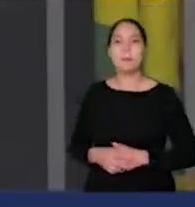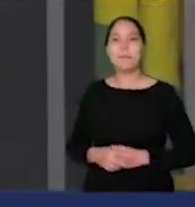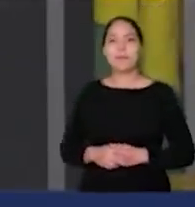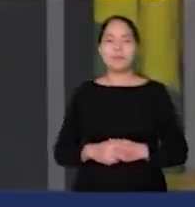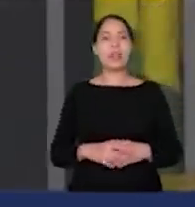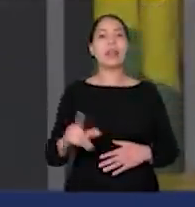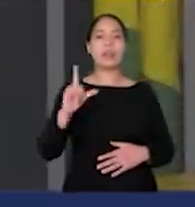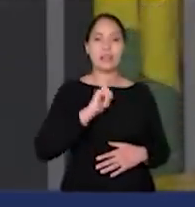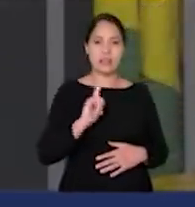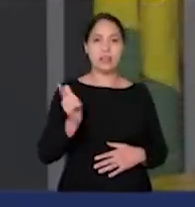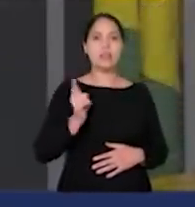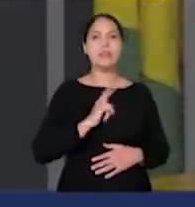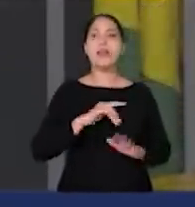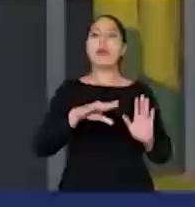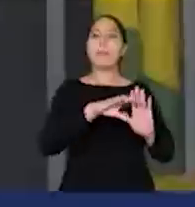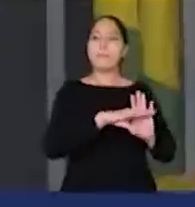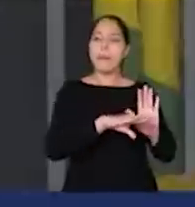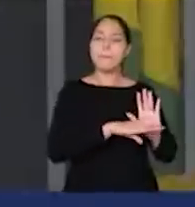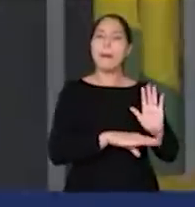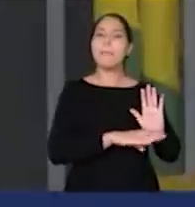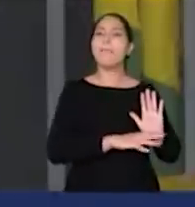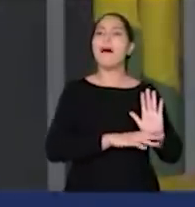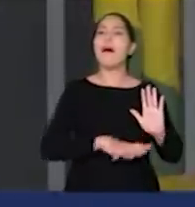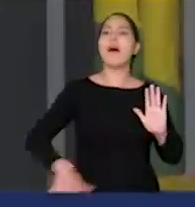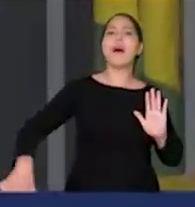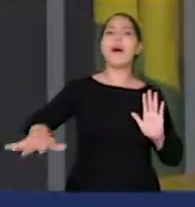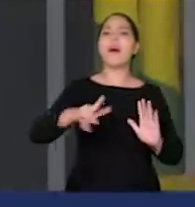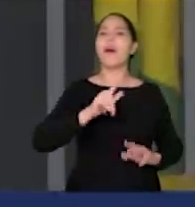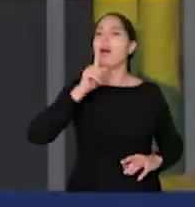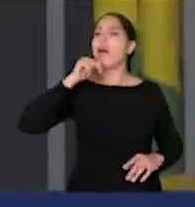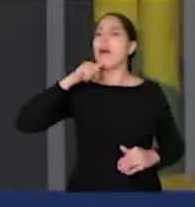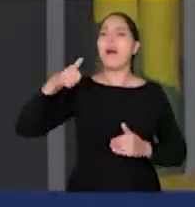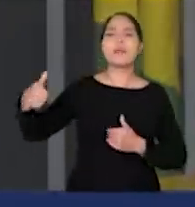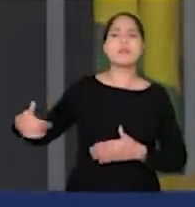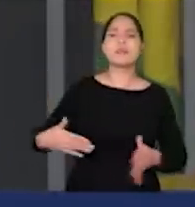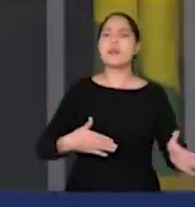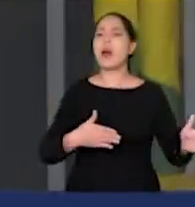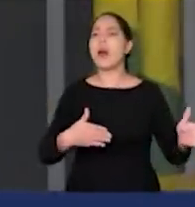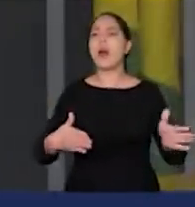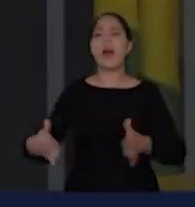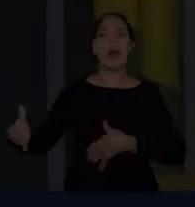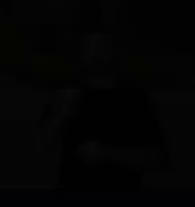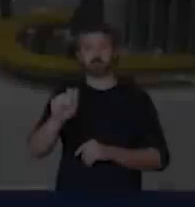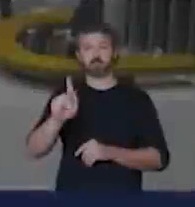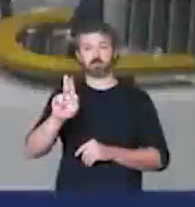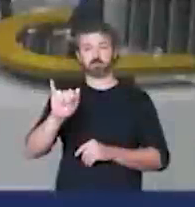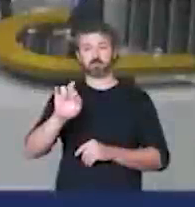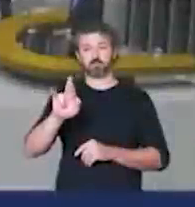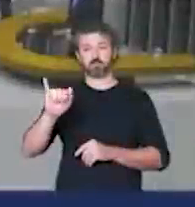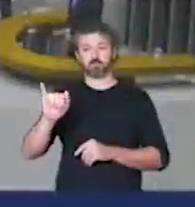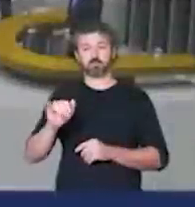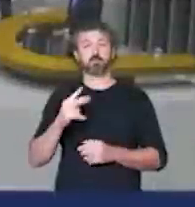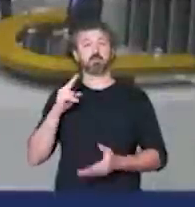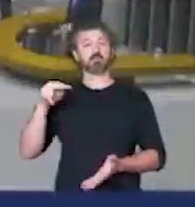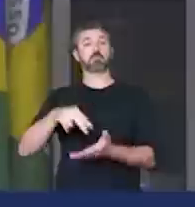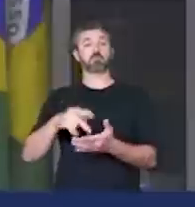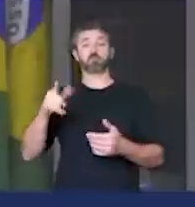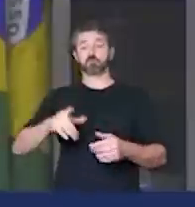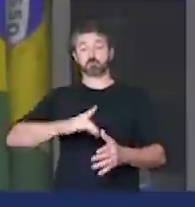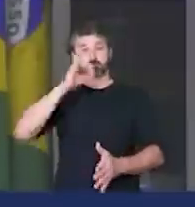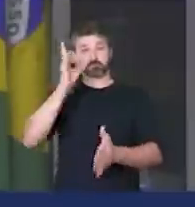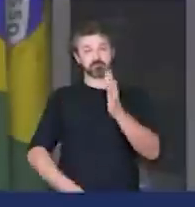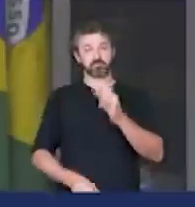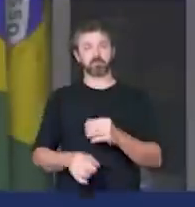de vossas águas, Febo ordene, que não tenham inveja as da Hipocrene. Mais uma vez subo essa tribuna em